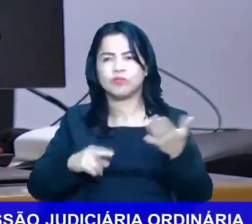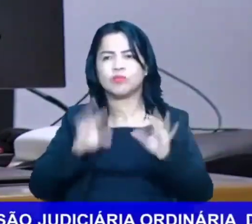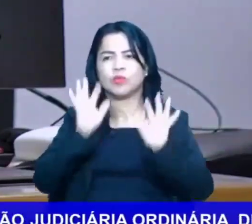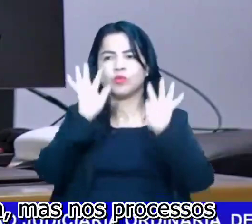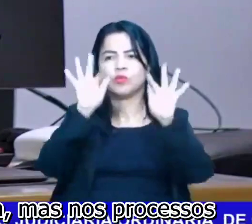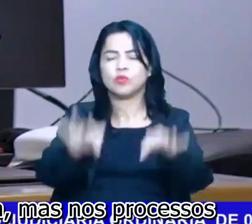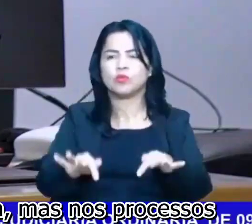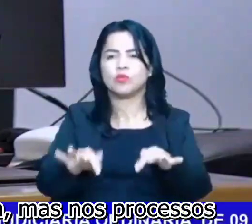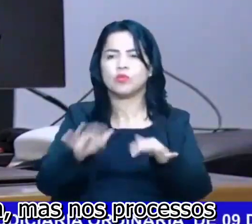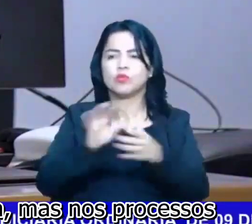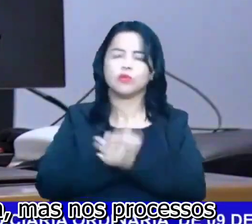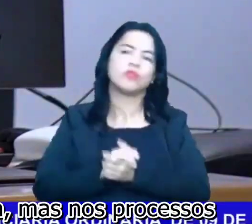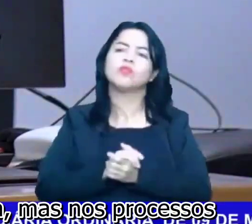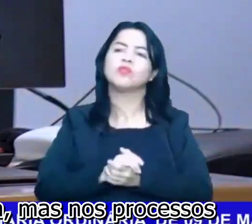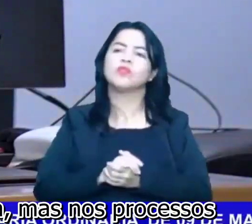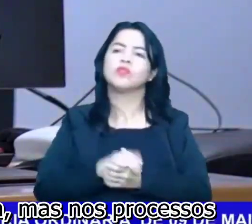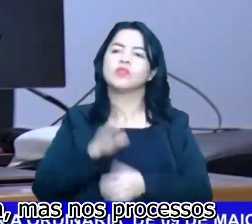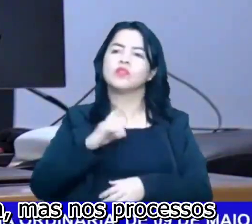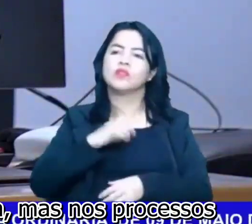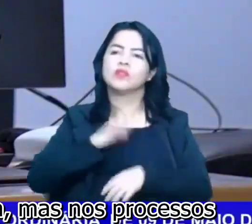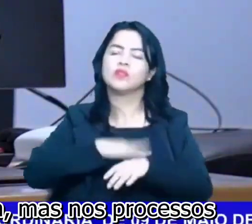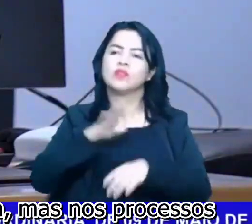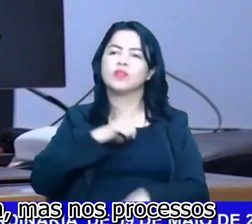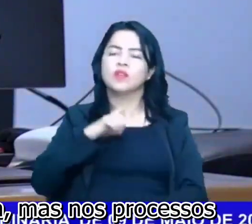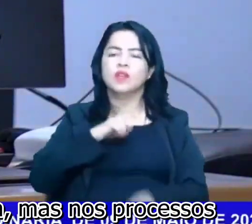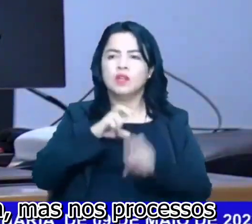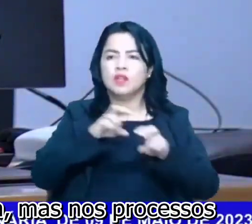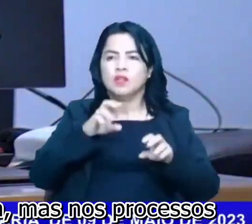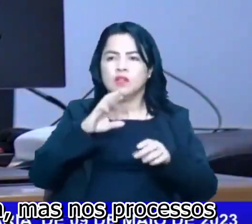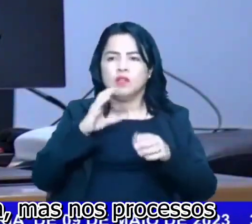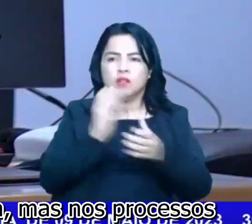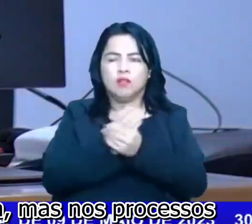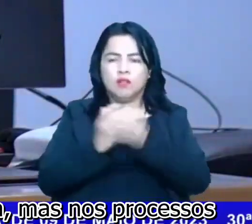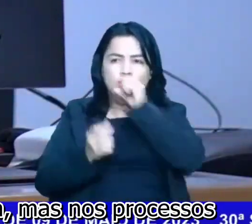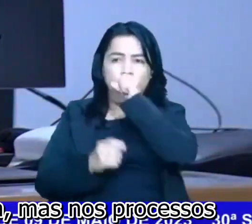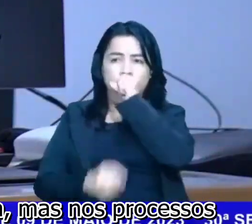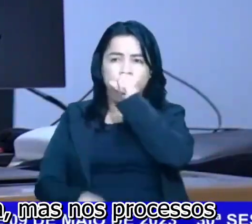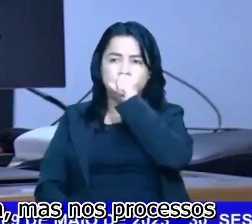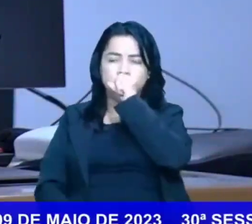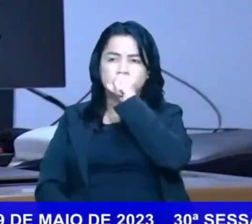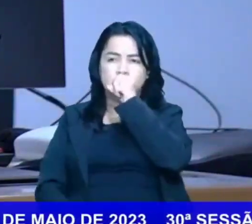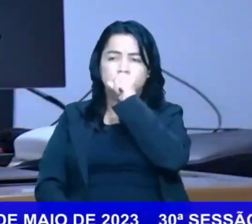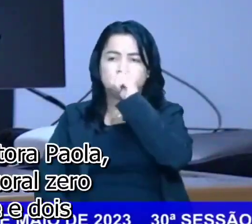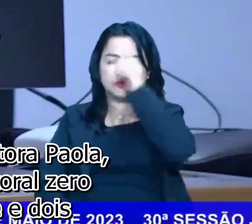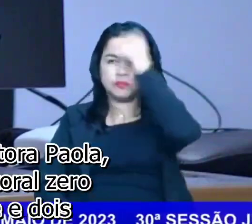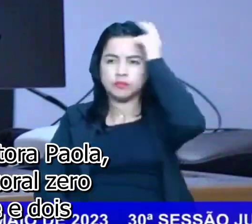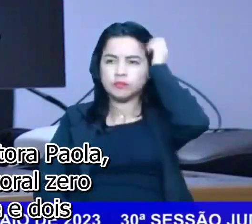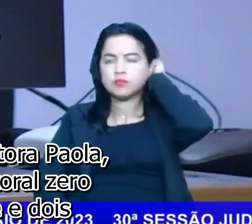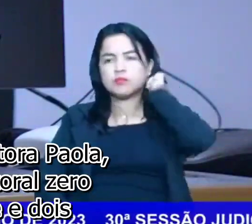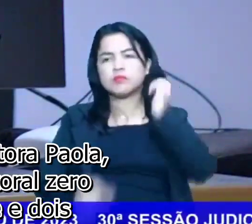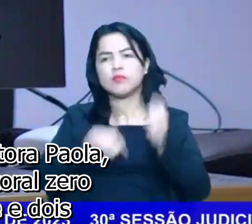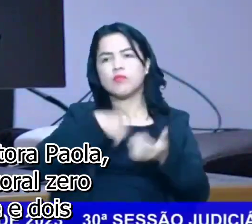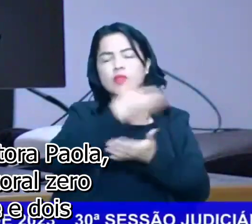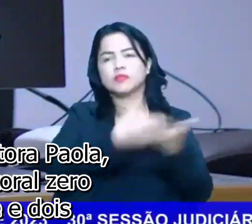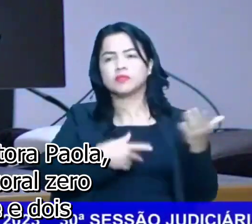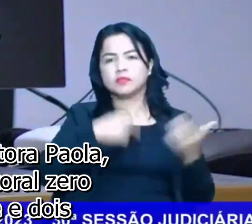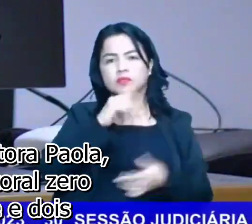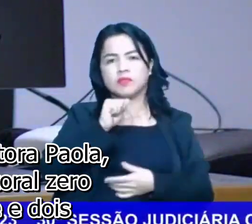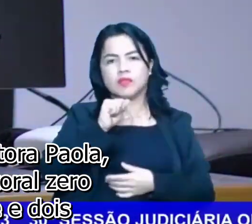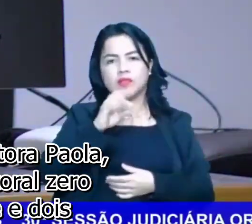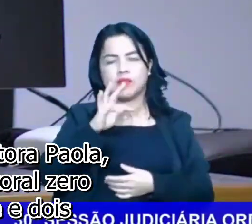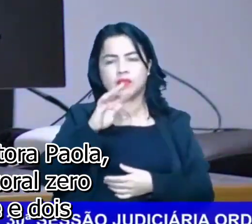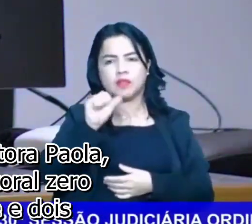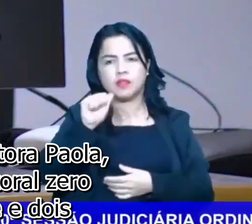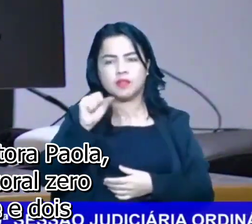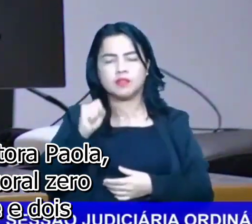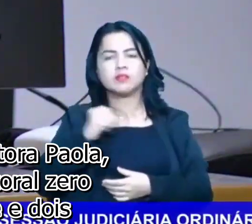fim, aliás, por fim não, ainda temos mais alguns processos em mesa, mas nos processos pautados nós temos ainda um julgamento em